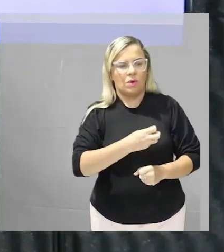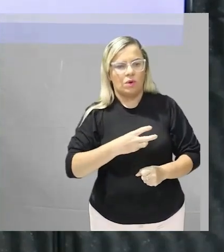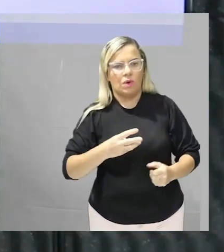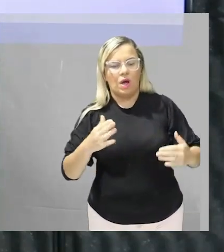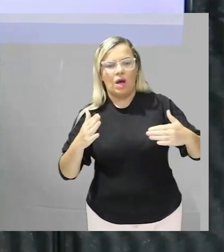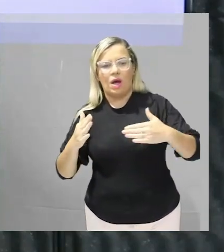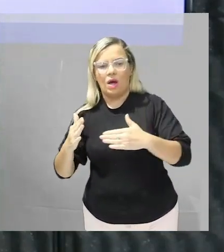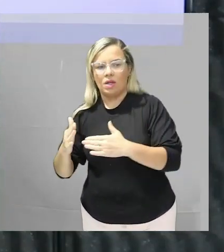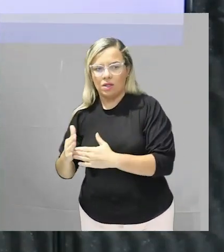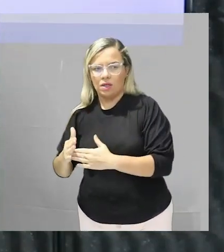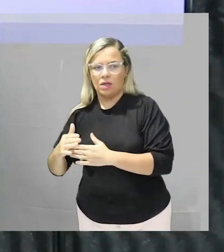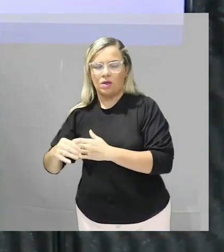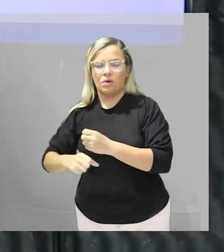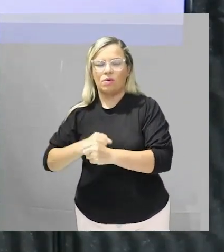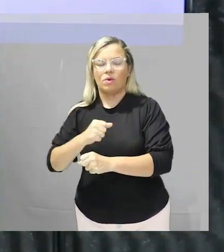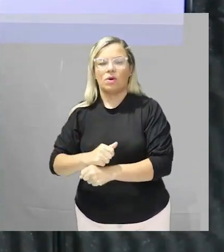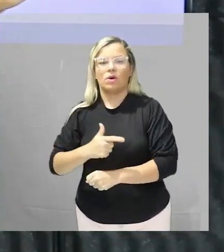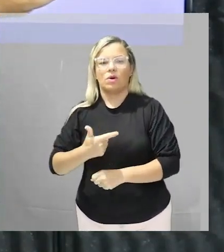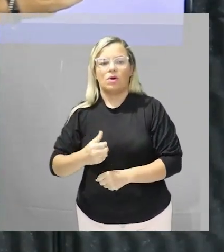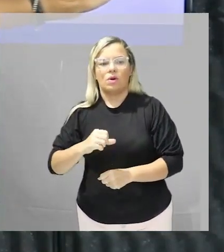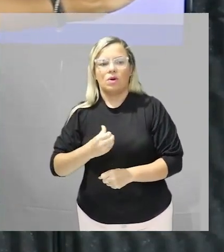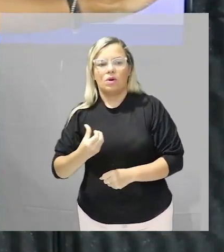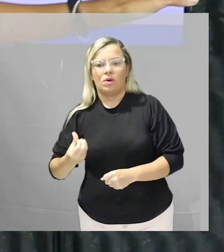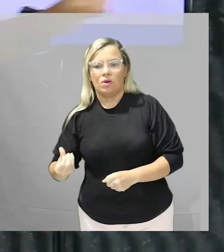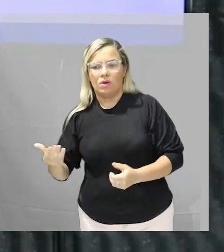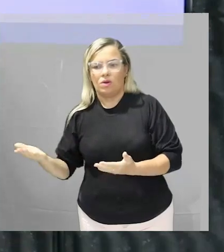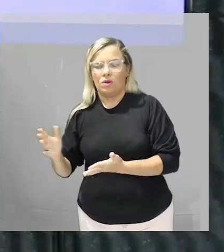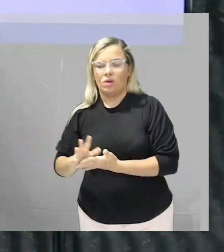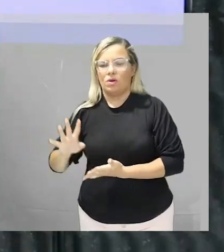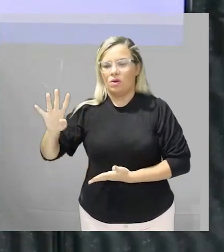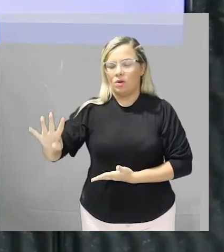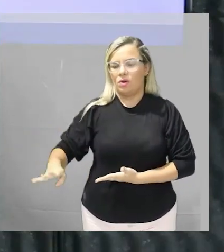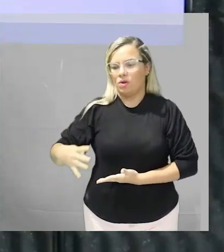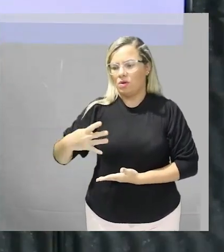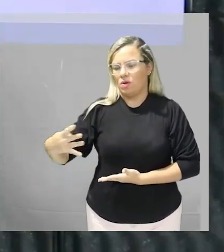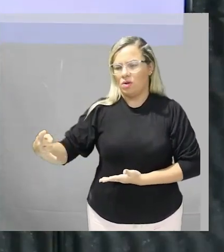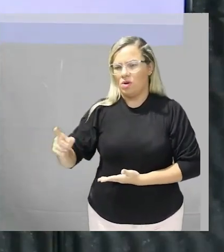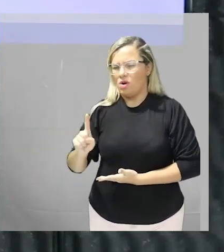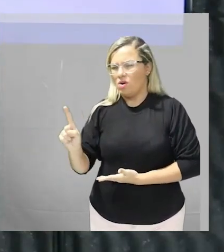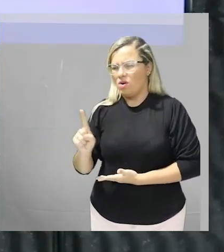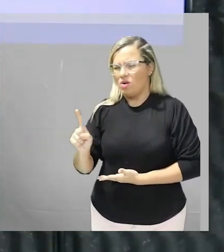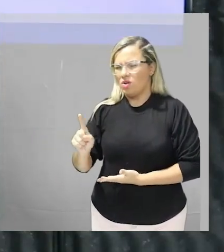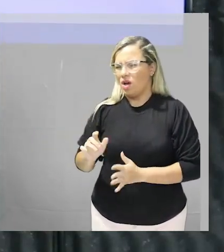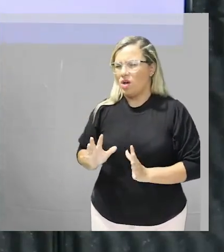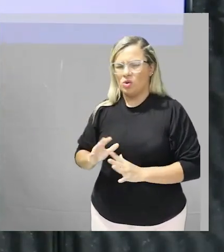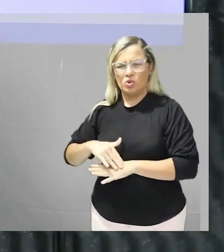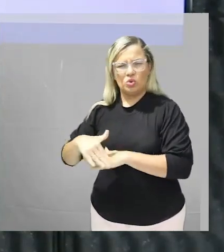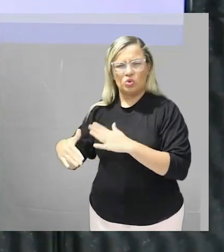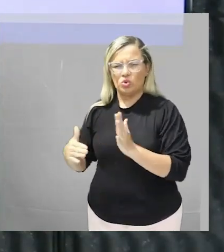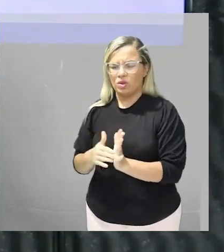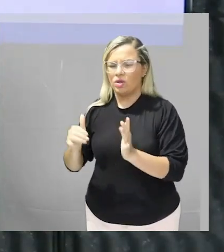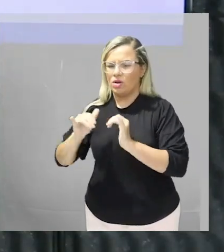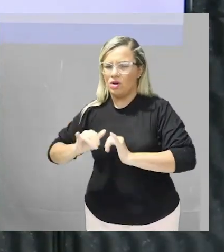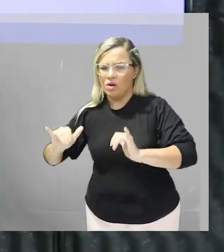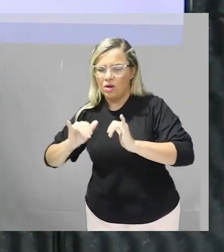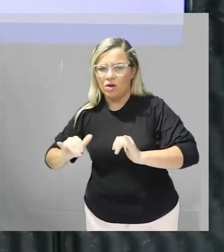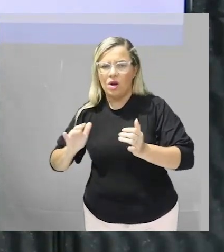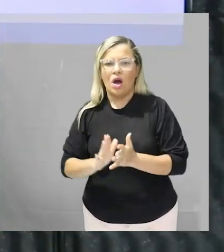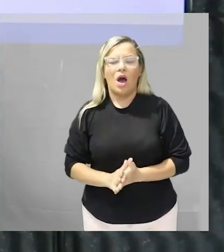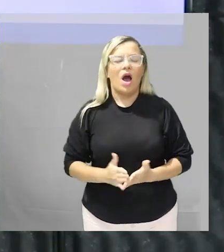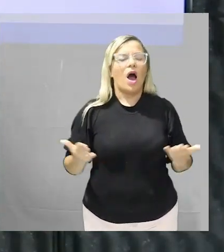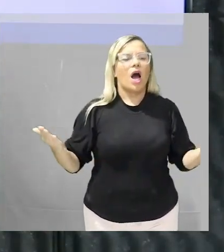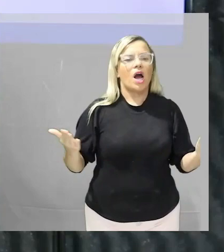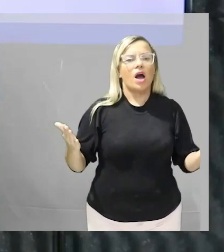2016 Então veja dessa tabelinha aqui eu não vou usar todas as informações não agora nós